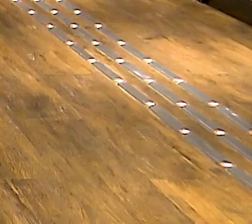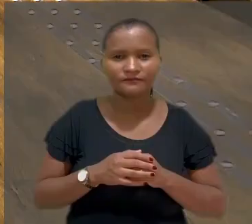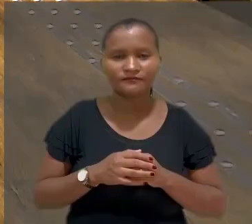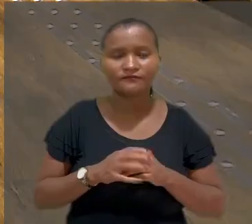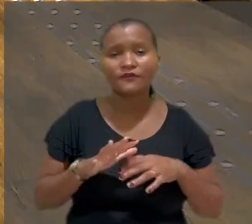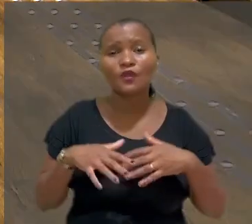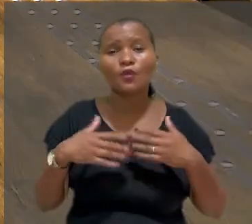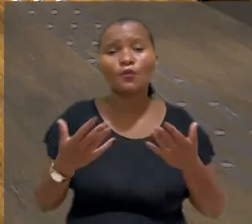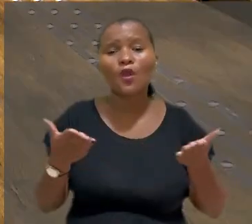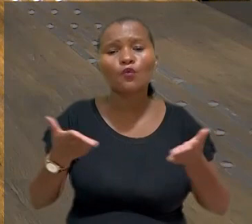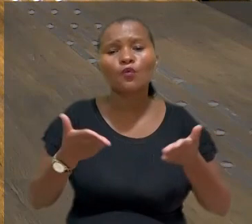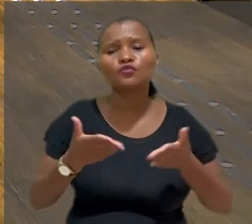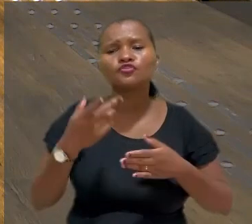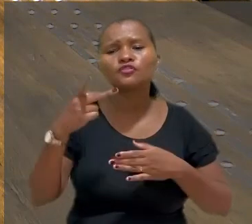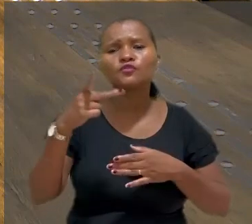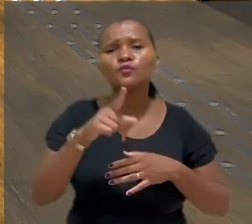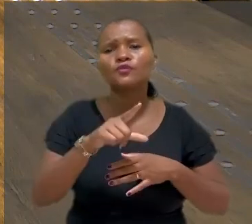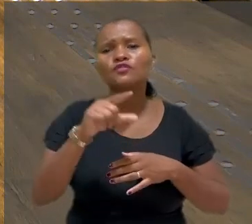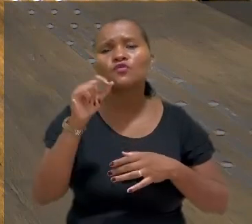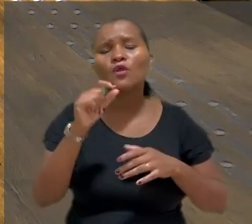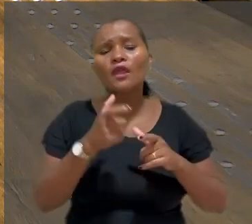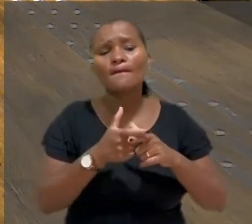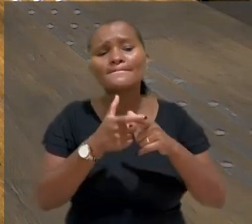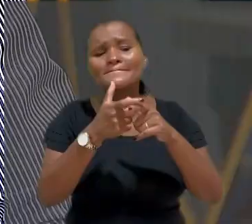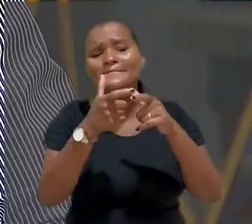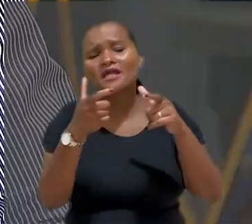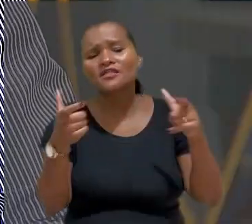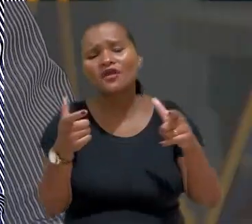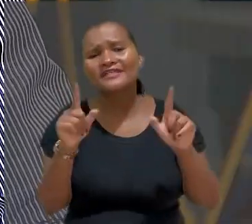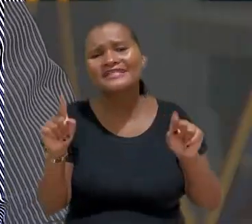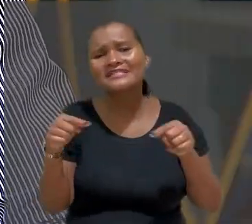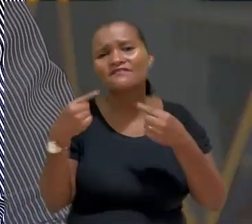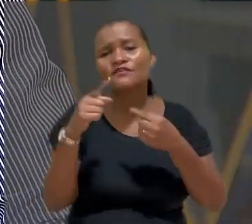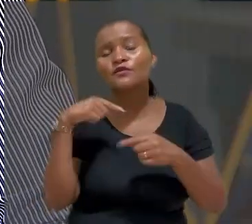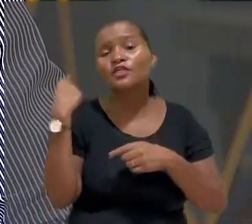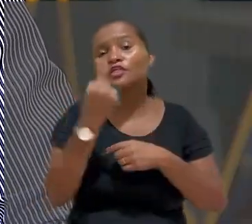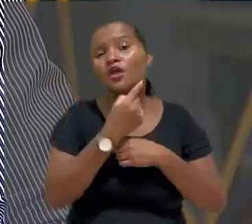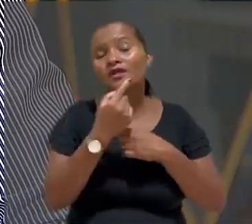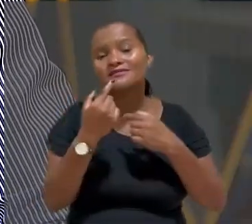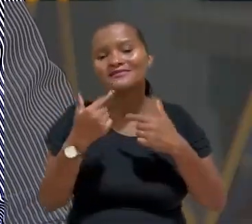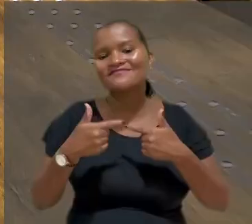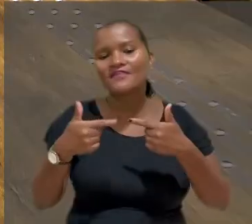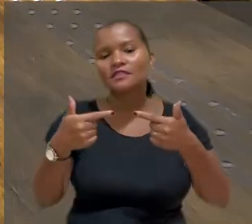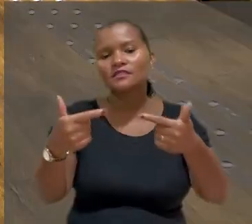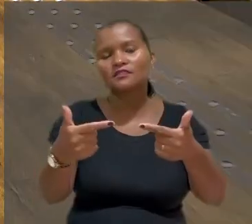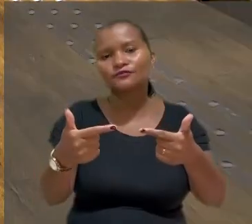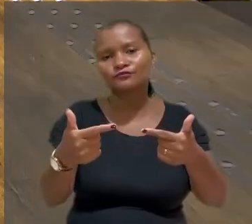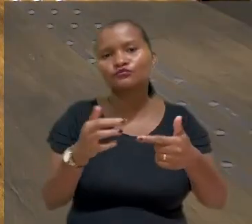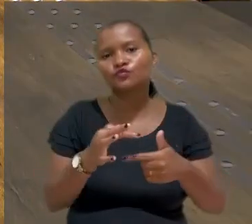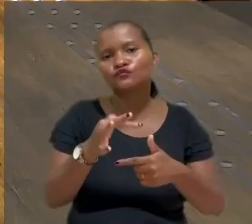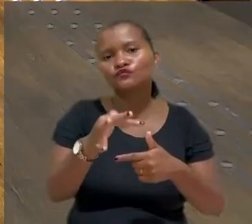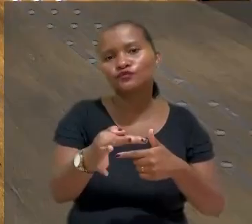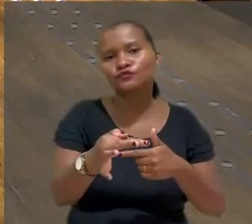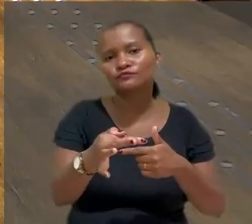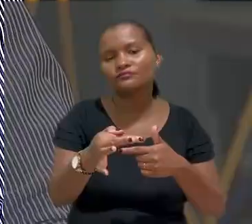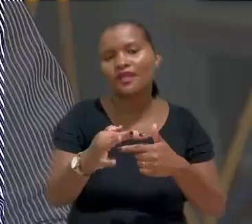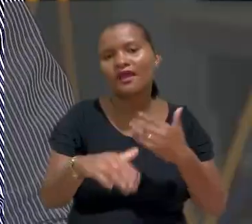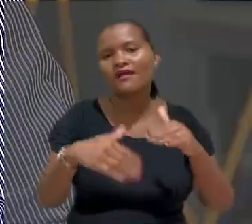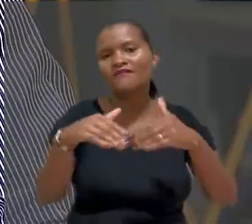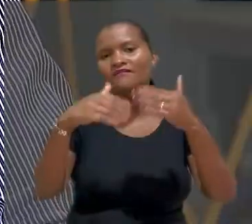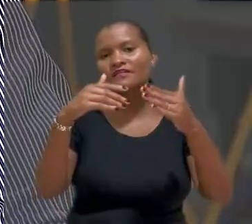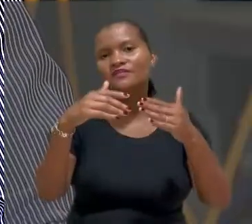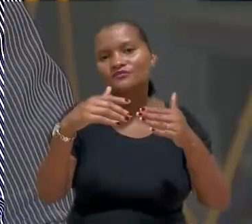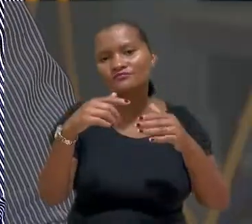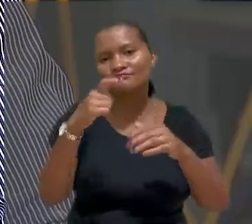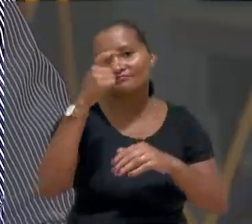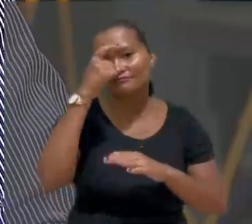Qual seria hoje, na sua definição, o maior desafio que a gente está enfrentando e que vai enfrentar frente a esse avanço da IA? Acho que o